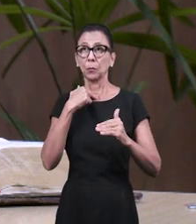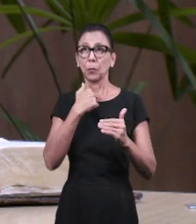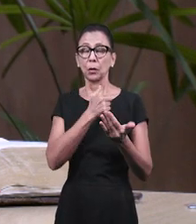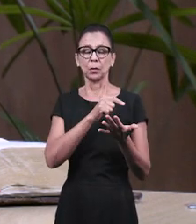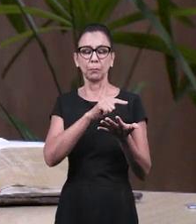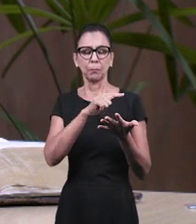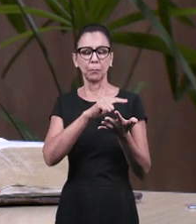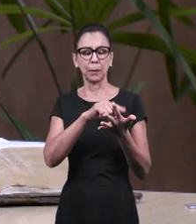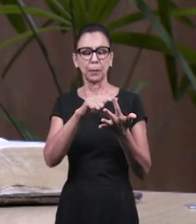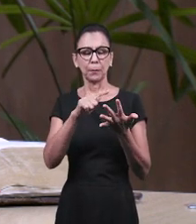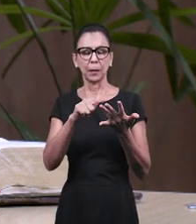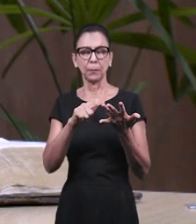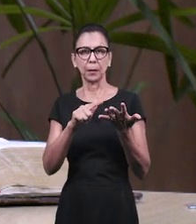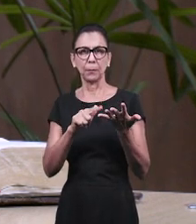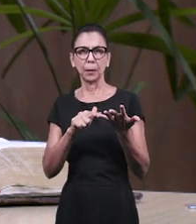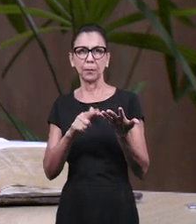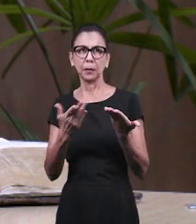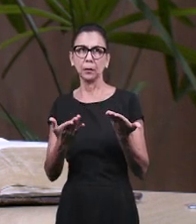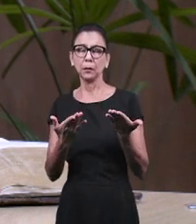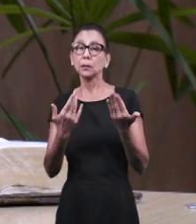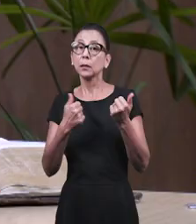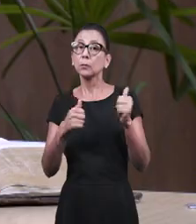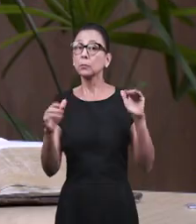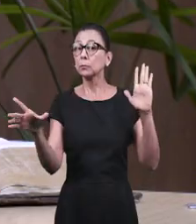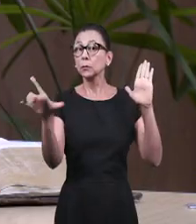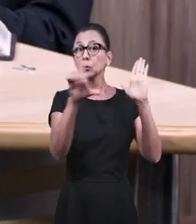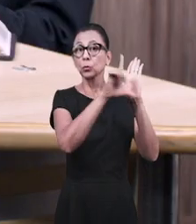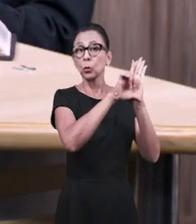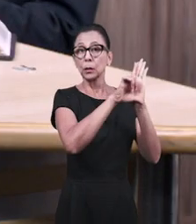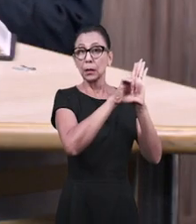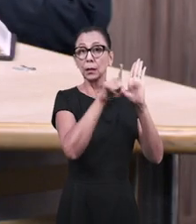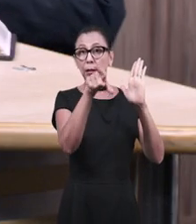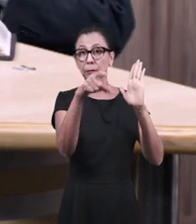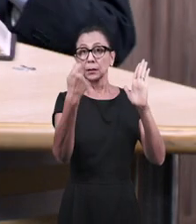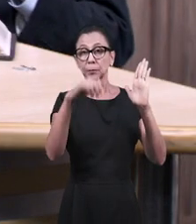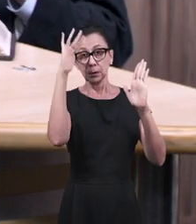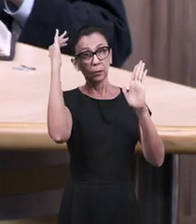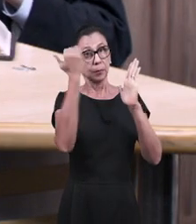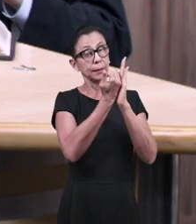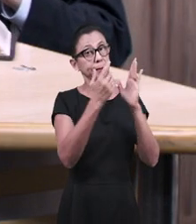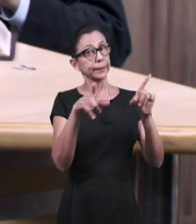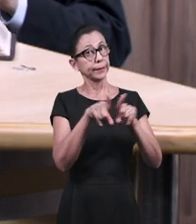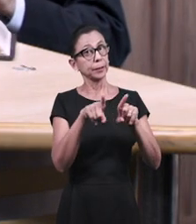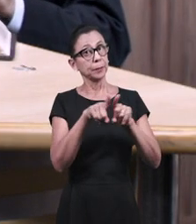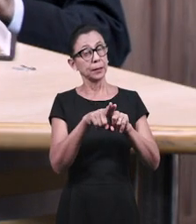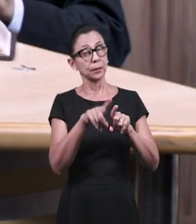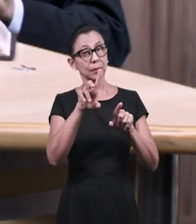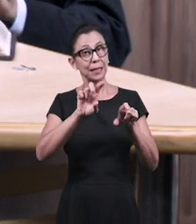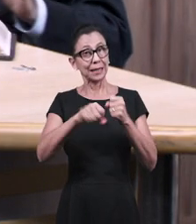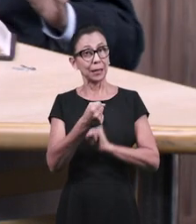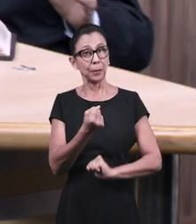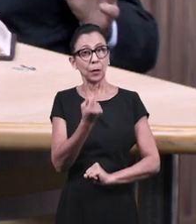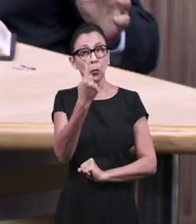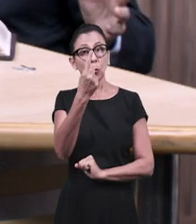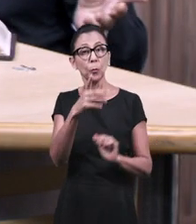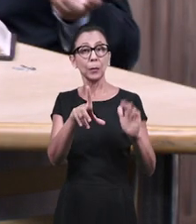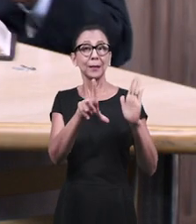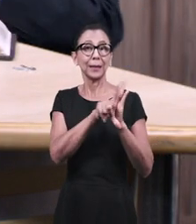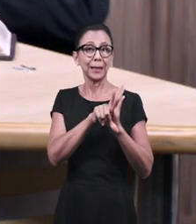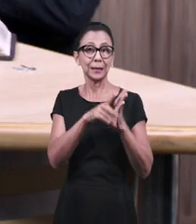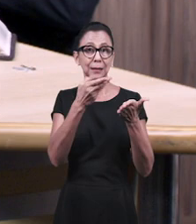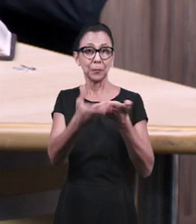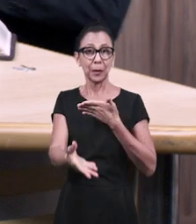você pecou contra Deus e pecou contra a lei inteira. Nós temos uma lei no país, né? Você é um